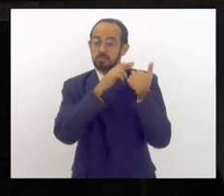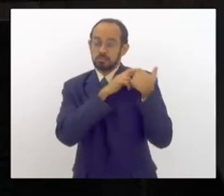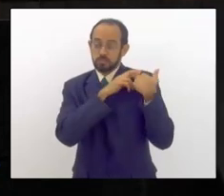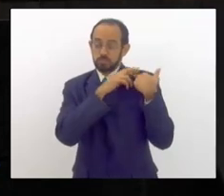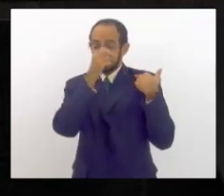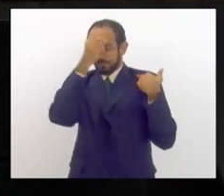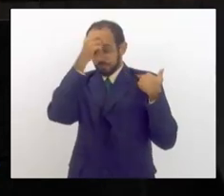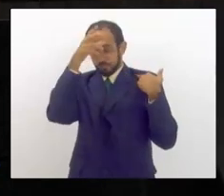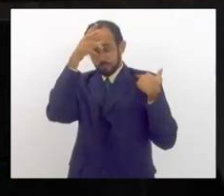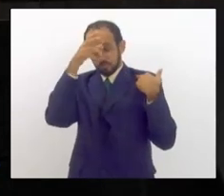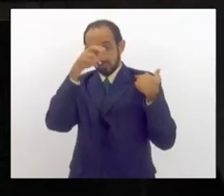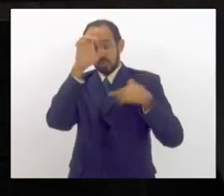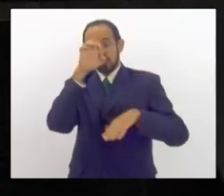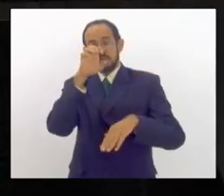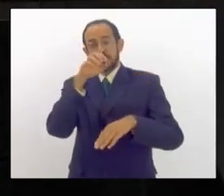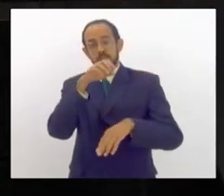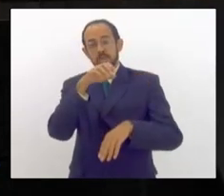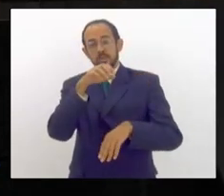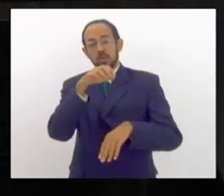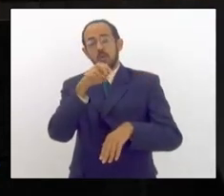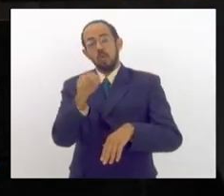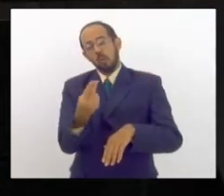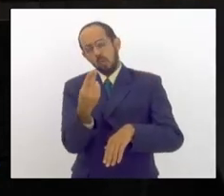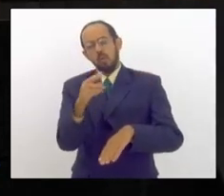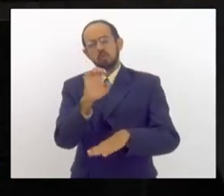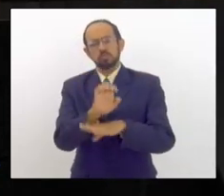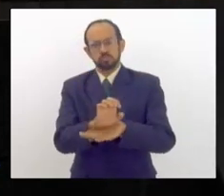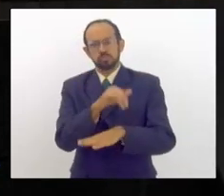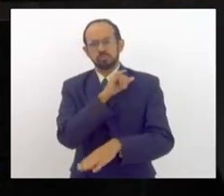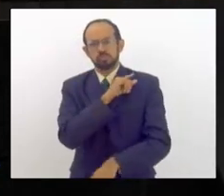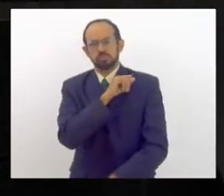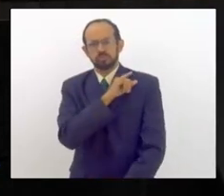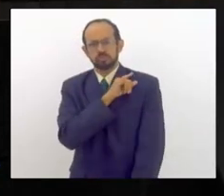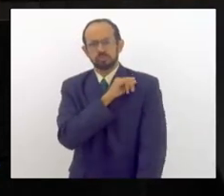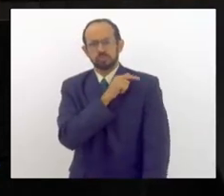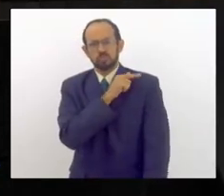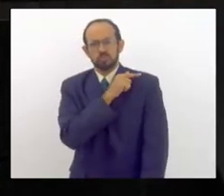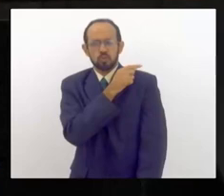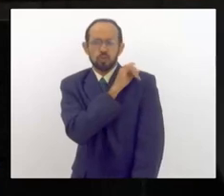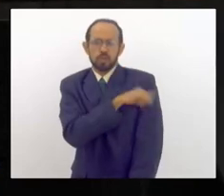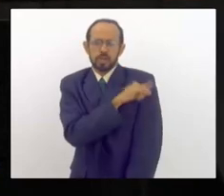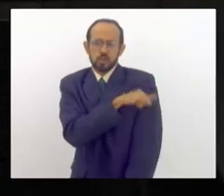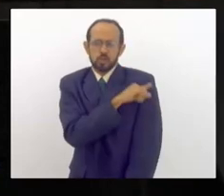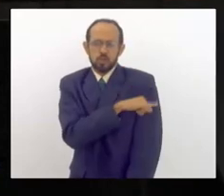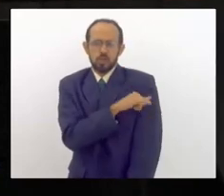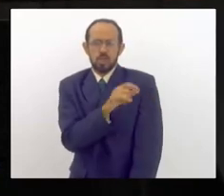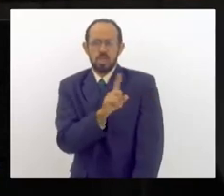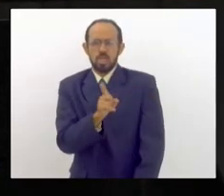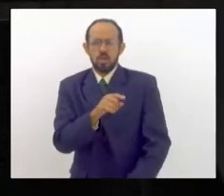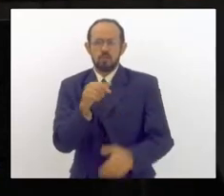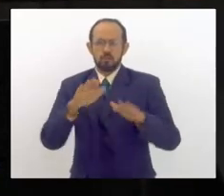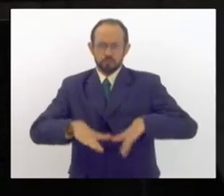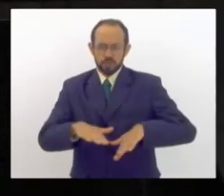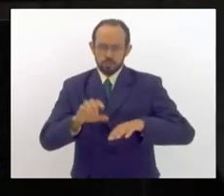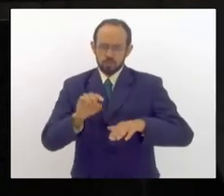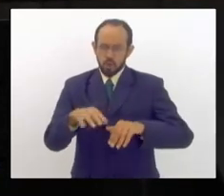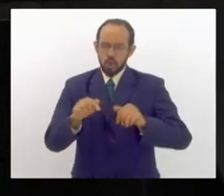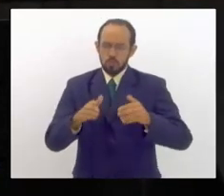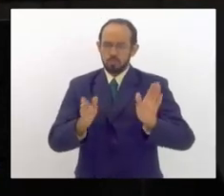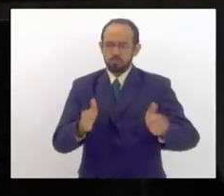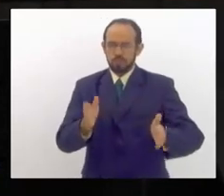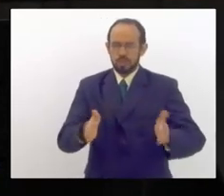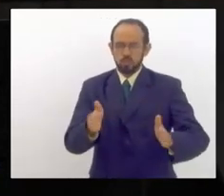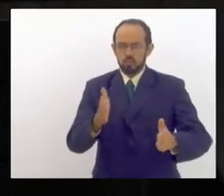Janeiro, seja o governo do Estado, para uma campanha efetiva, que não dure apenas no Carnaval, mas em todo o ano. Então,